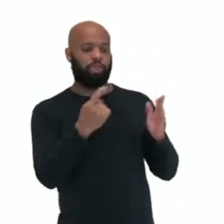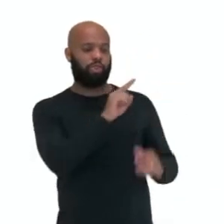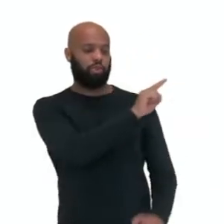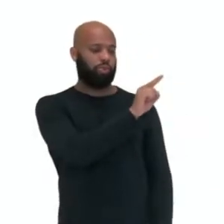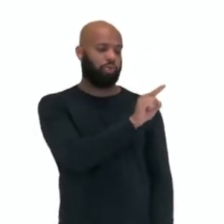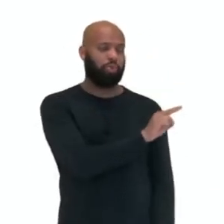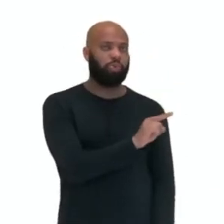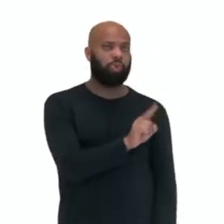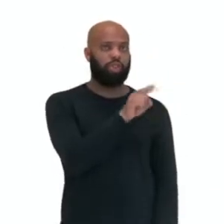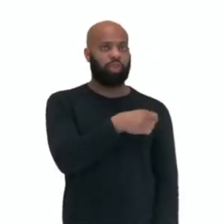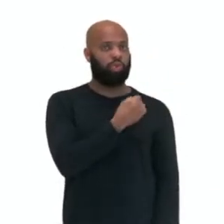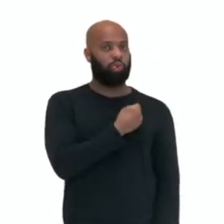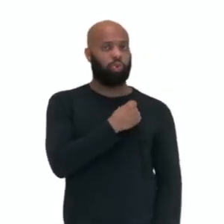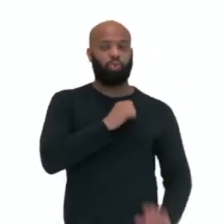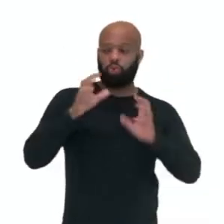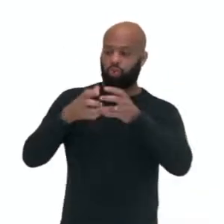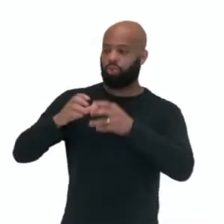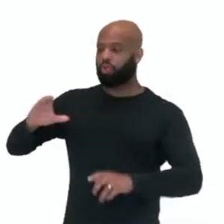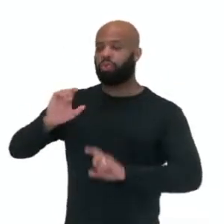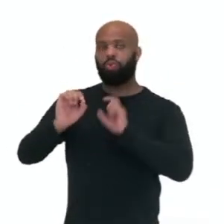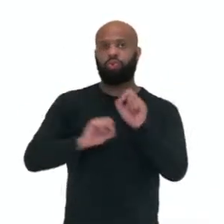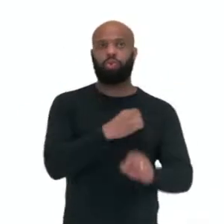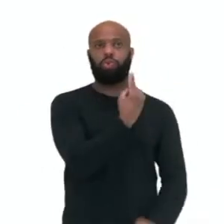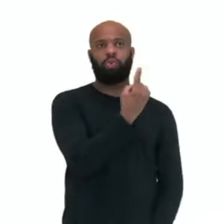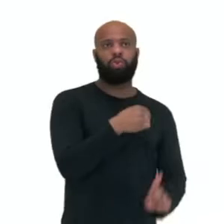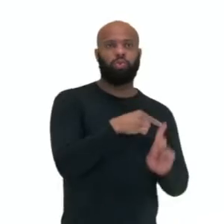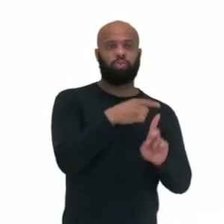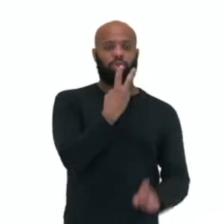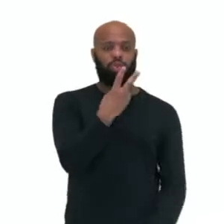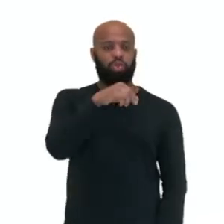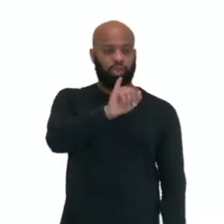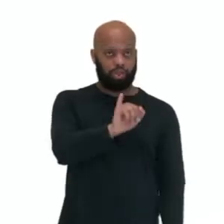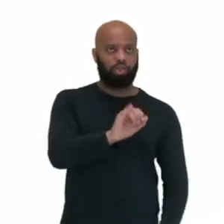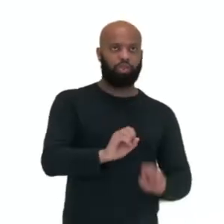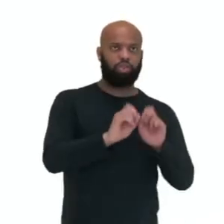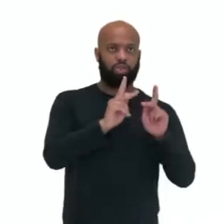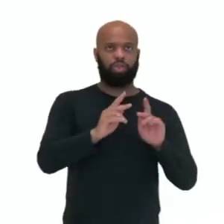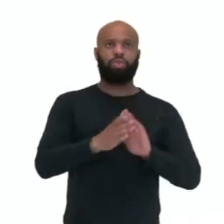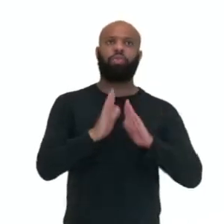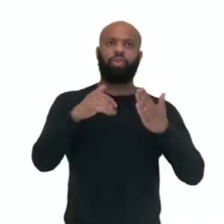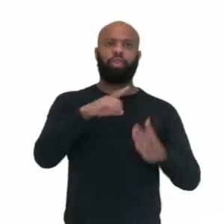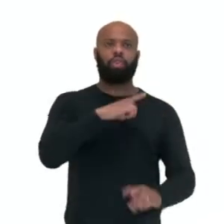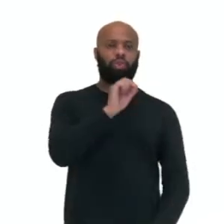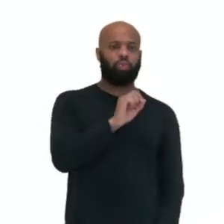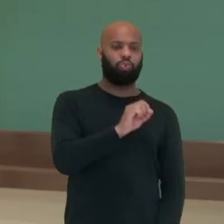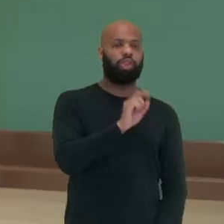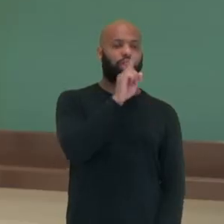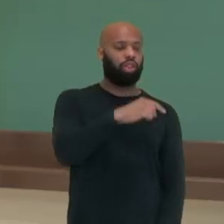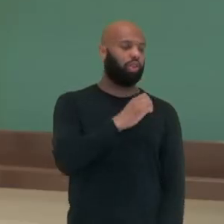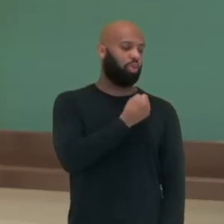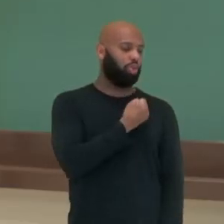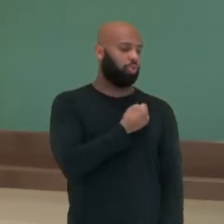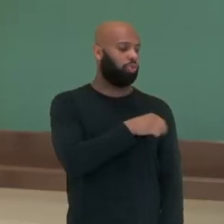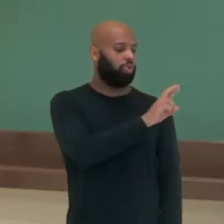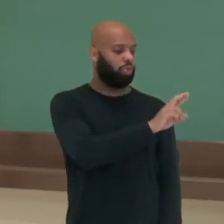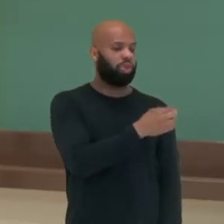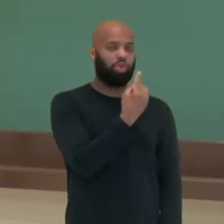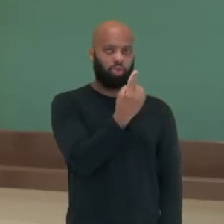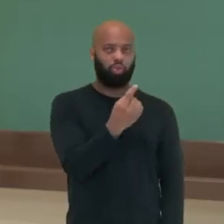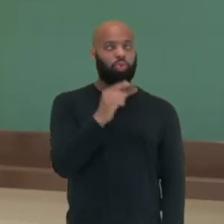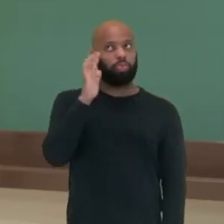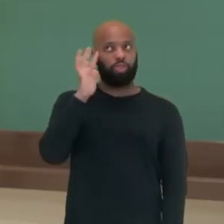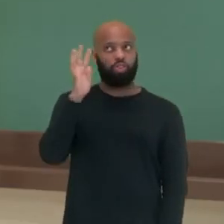seria o meu primeiro número complexo, como sendo 1 mais 2i. Ou seja, a parte real é 1, a